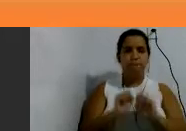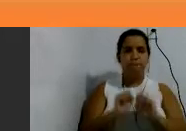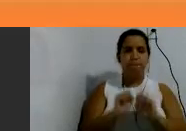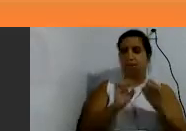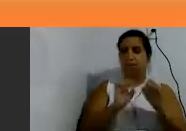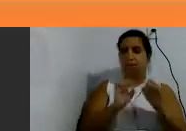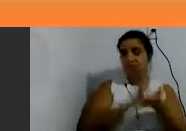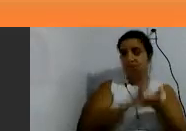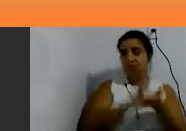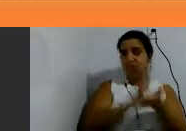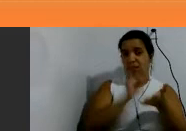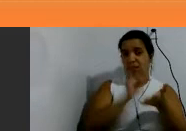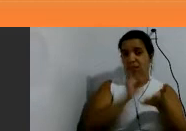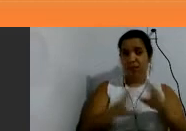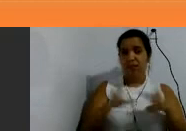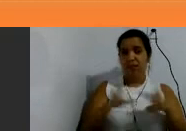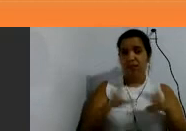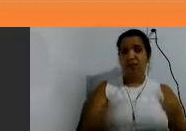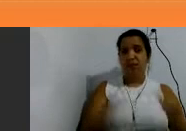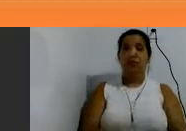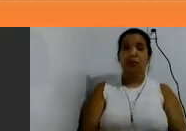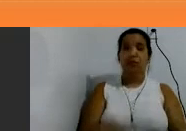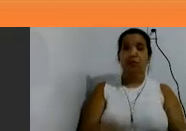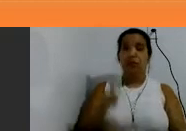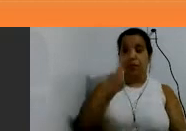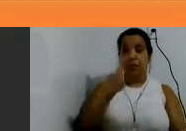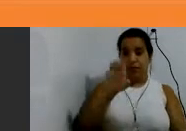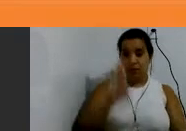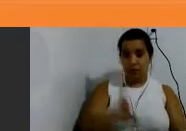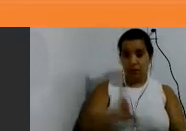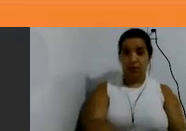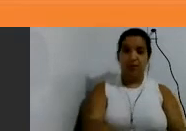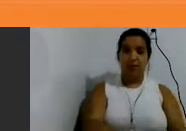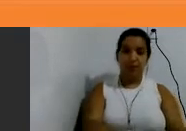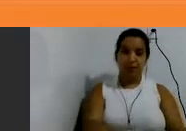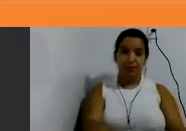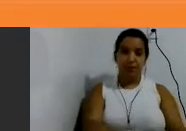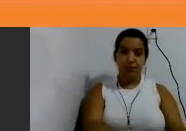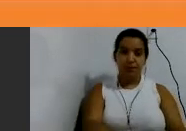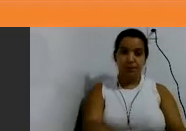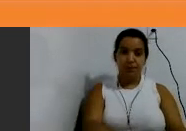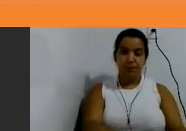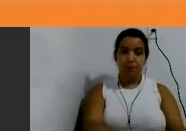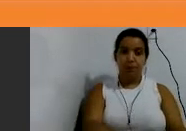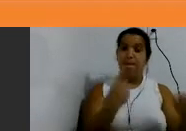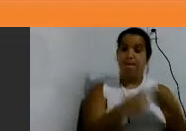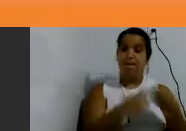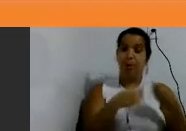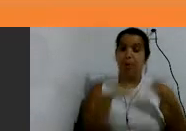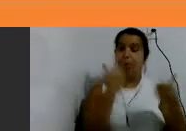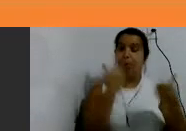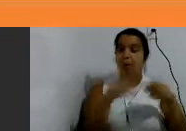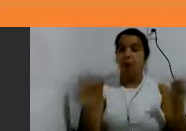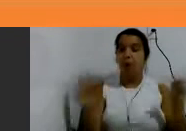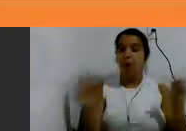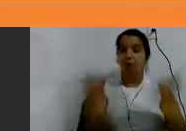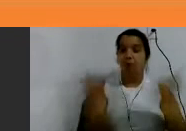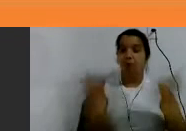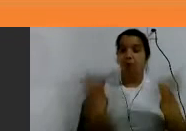técnica, como, por exemplo, uma reação em cadeia da polimerase. Então, isso tudo por quê? Porque a gente tem reação cruzada com